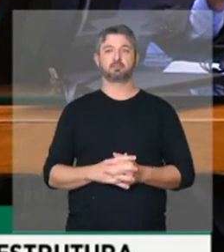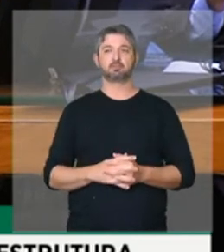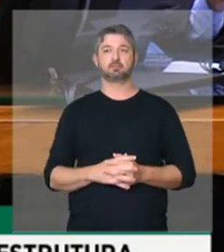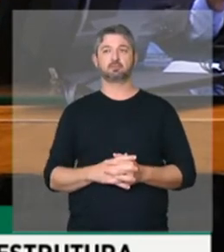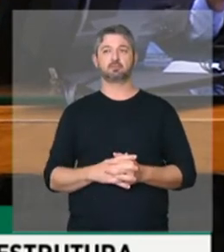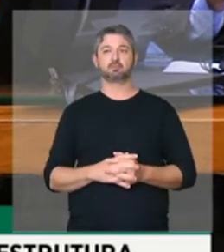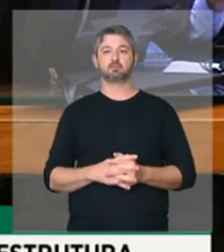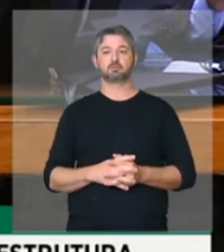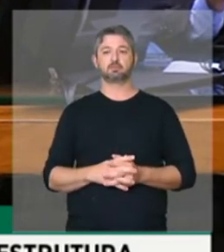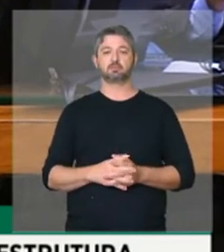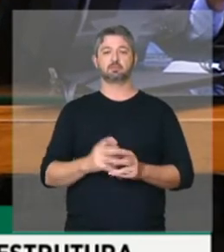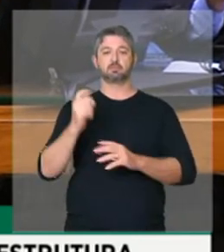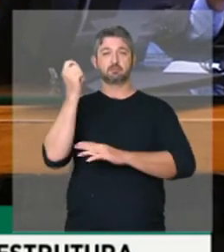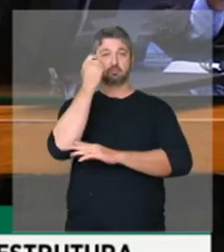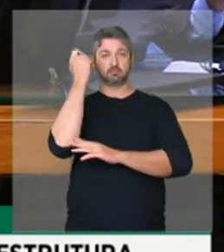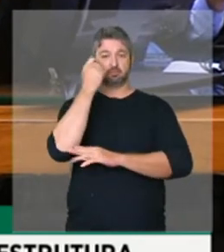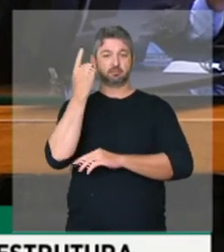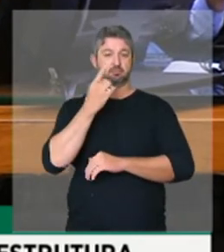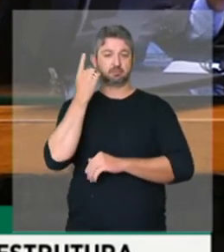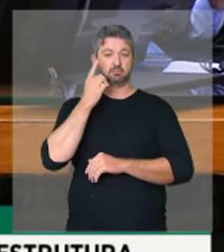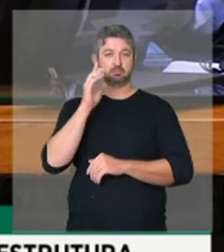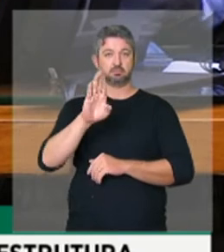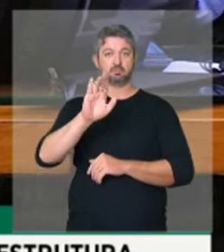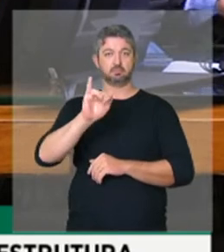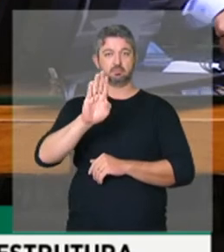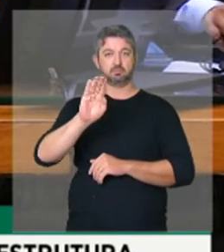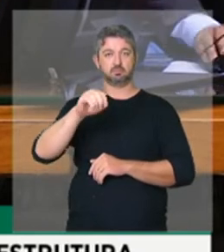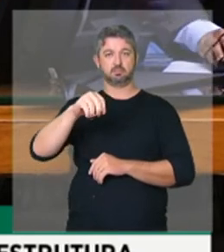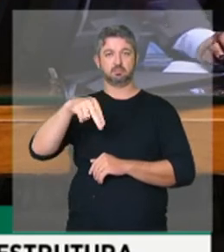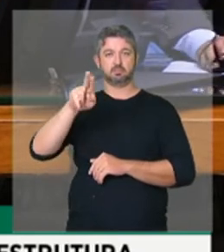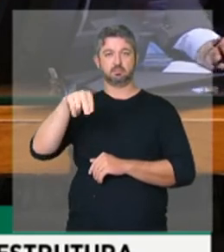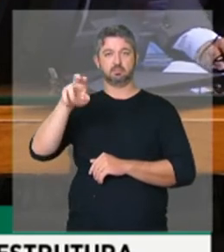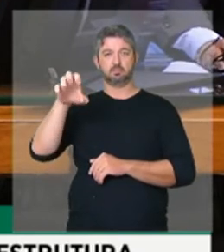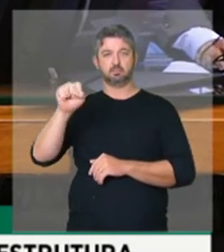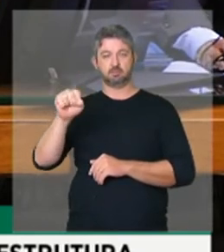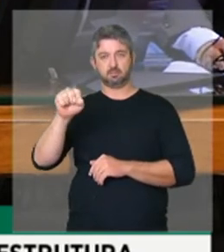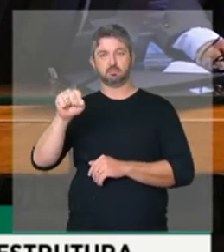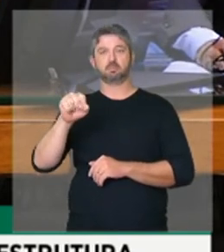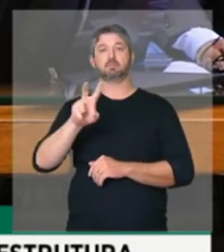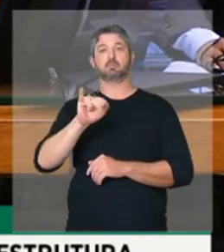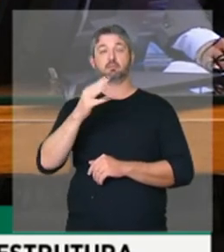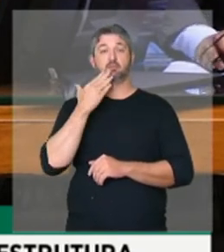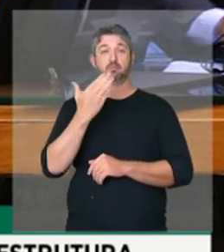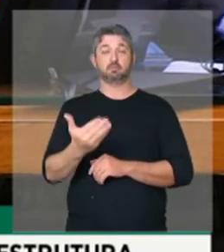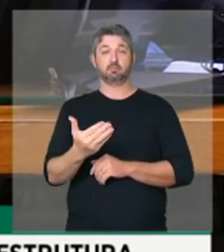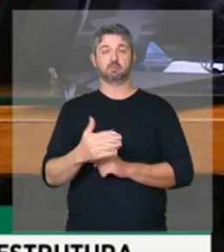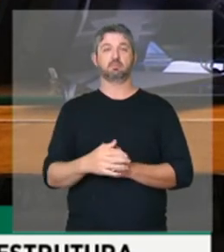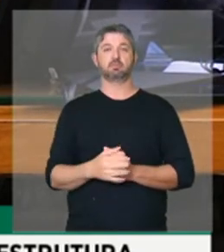Deputado do Rio Grande do Sul, deputado Bibo Nunes, para encaminhar a matéria a favor.